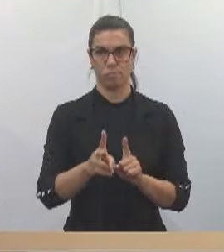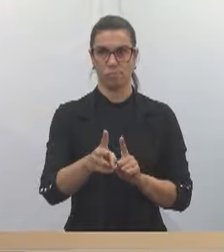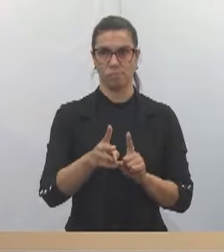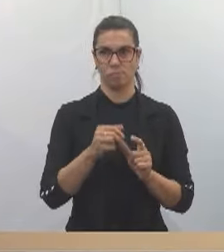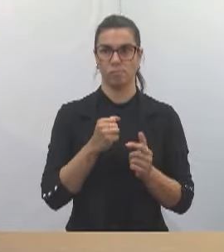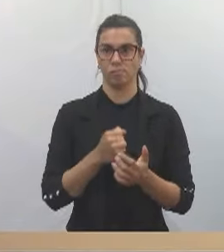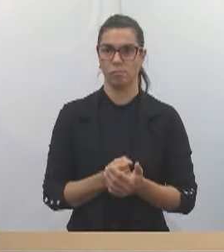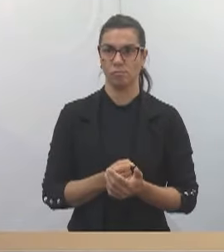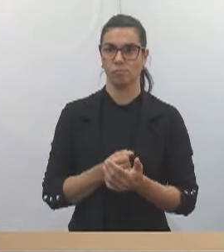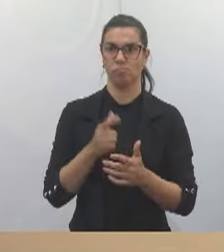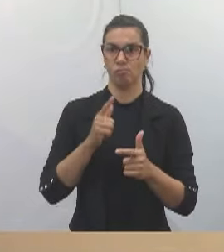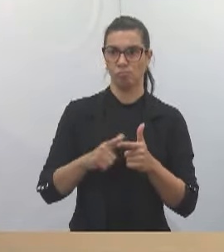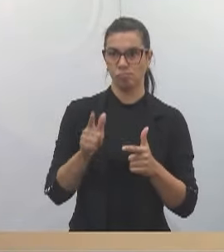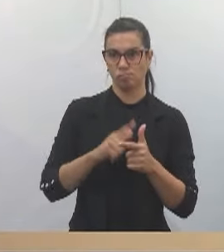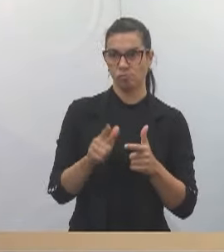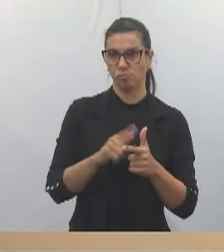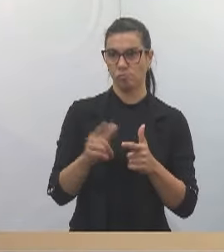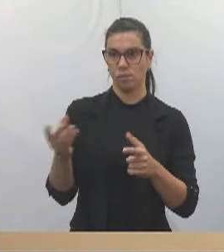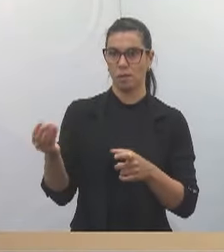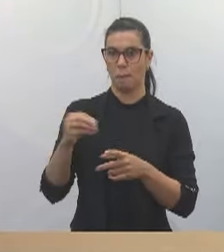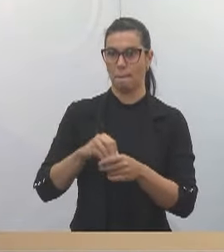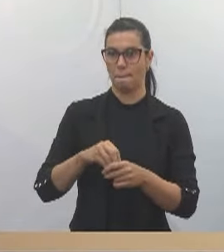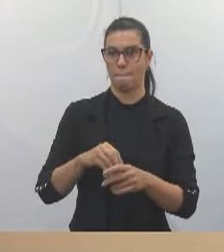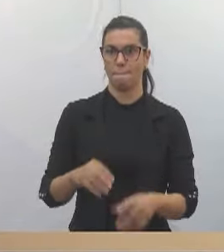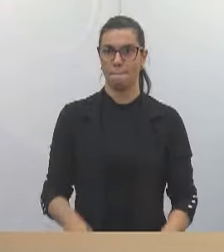sanções. Primeiro, não se sabe